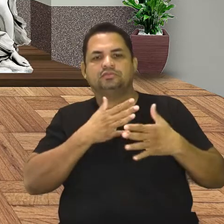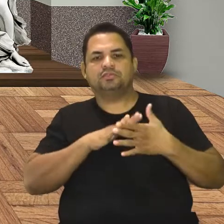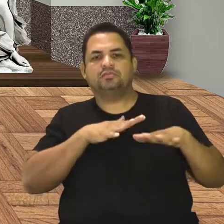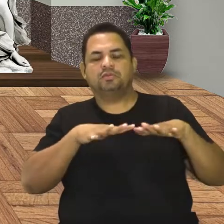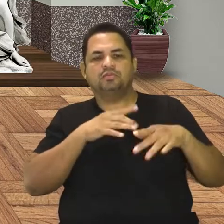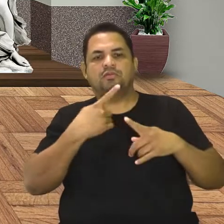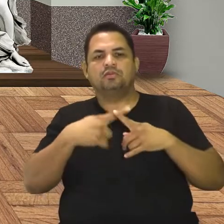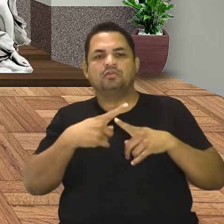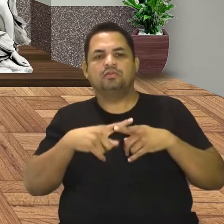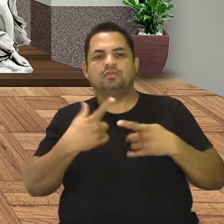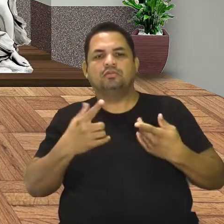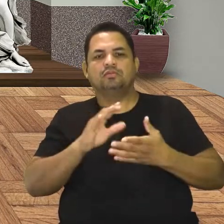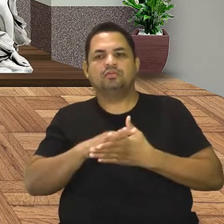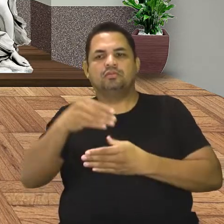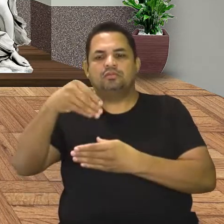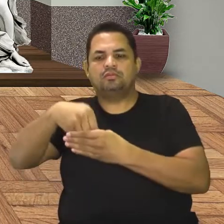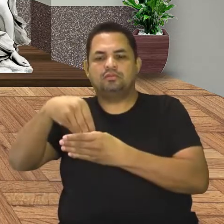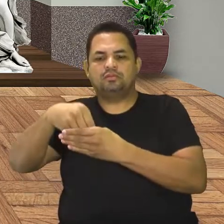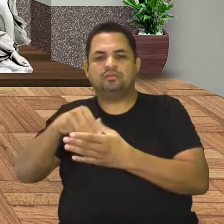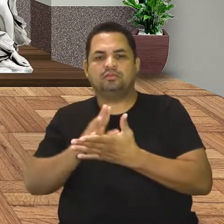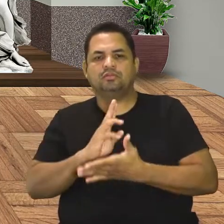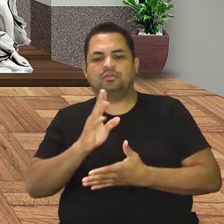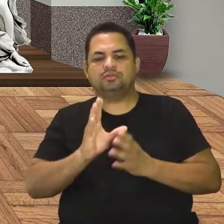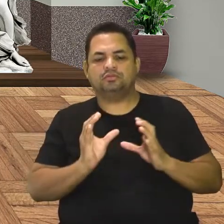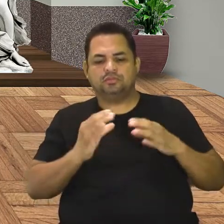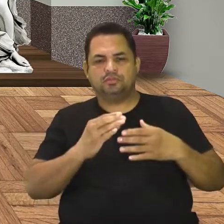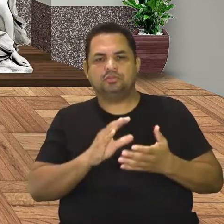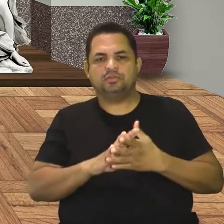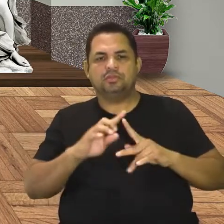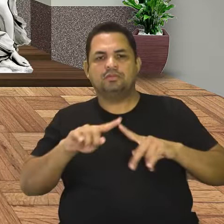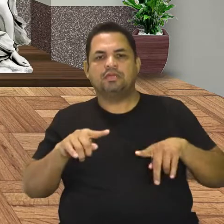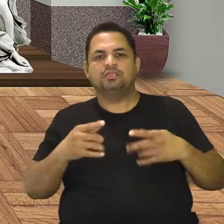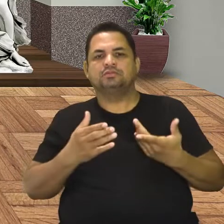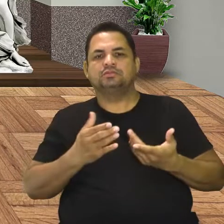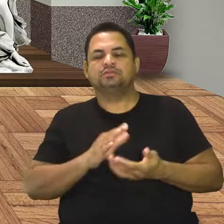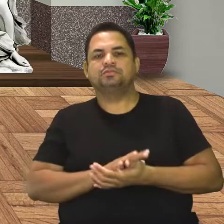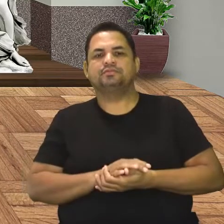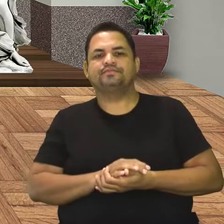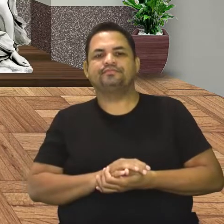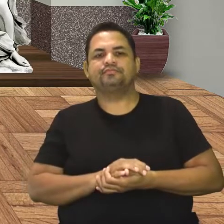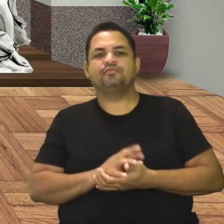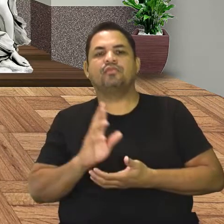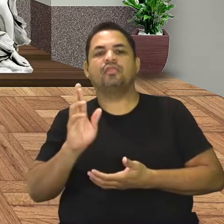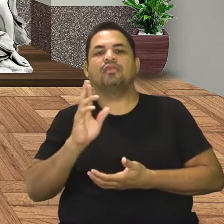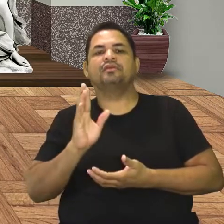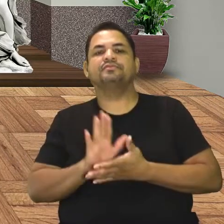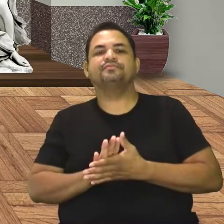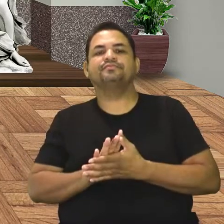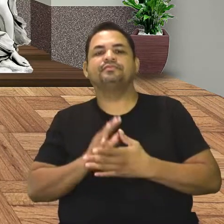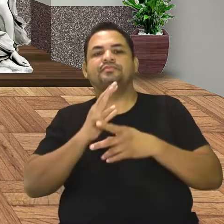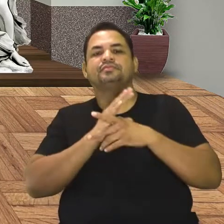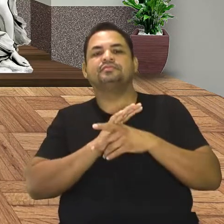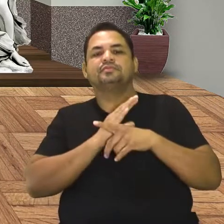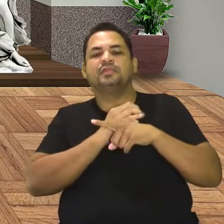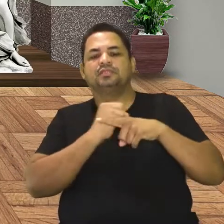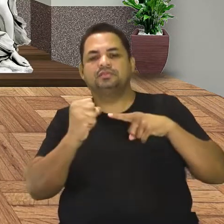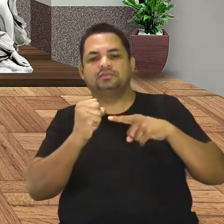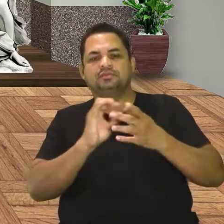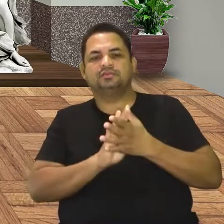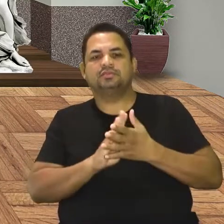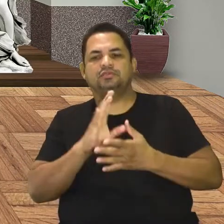Por quê? A eleição continua sendo pelo colegiado. Mas mesmo sendo pelo colegiado, quem vai ser eleito no colegiado vai ser um